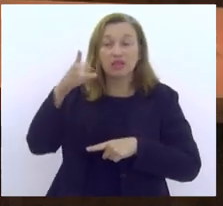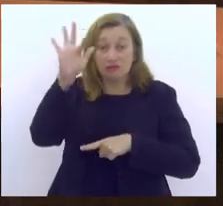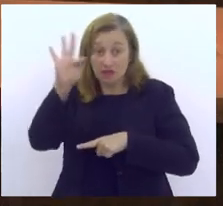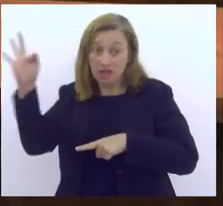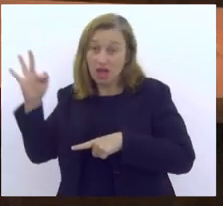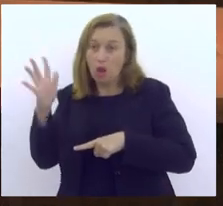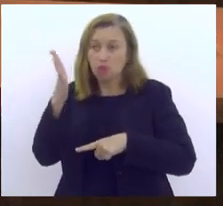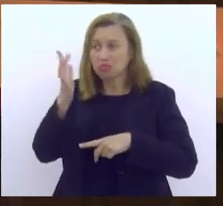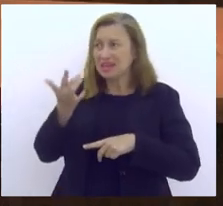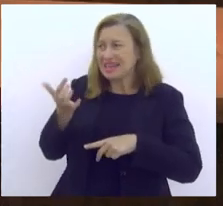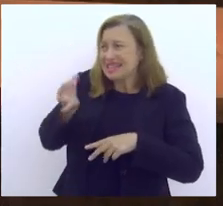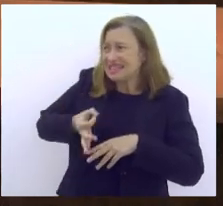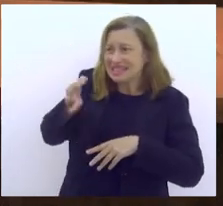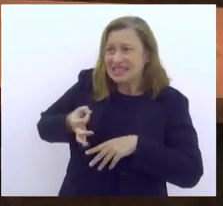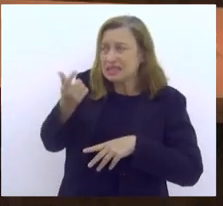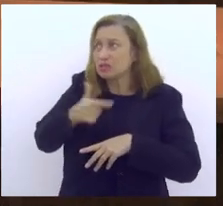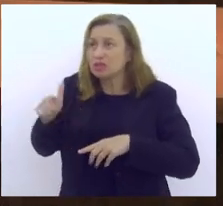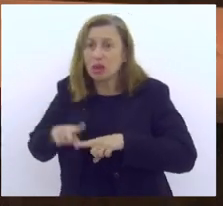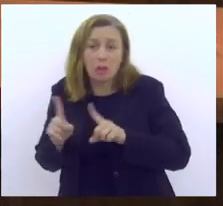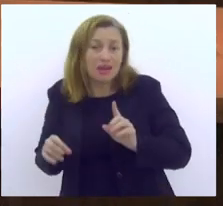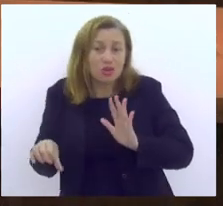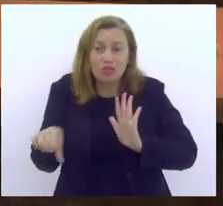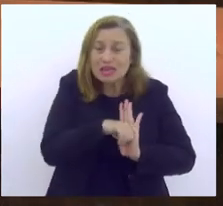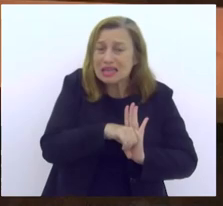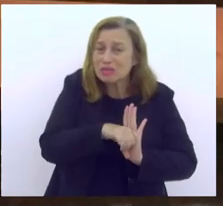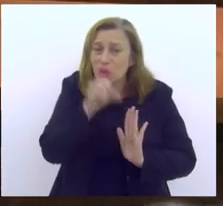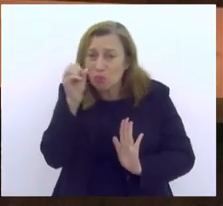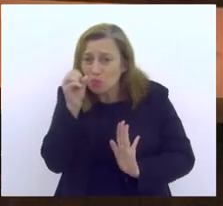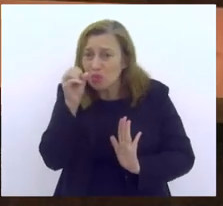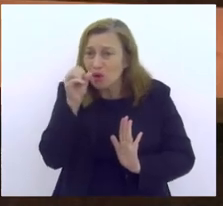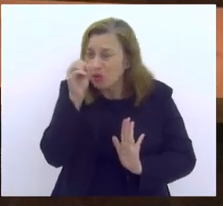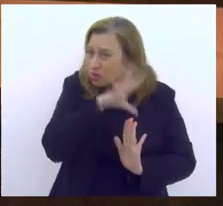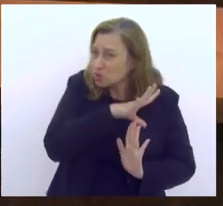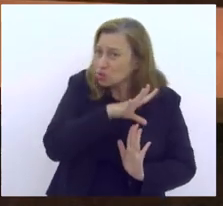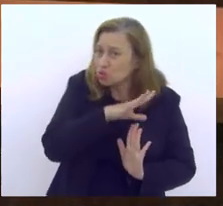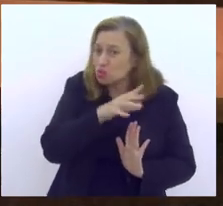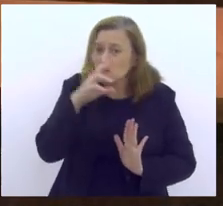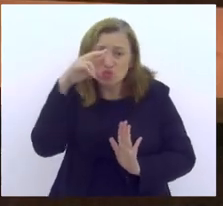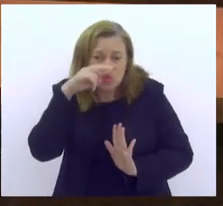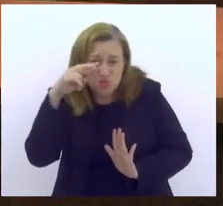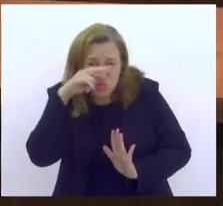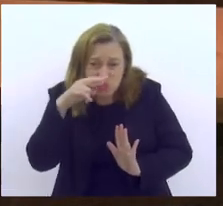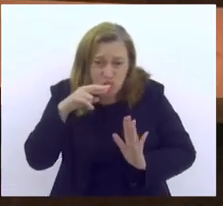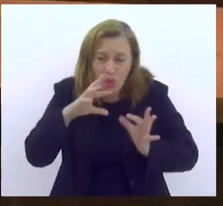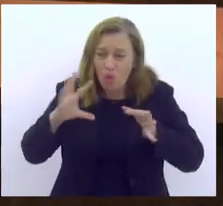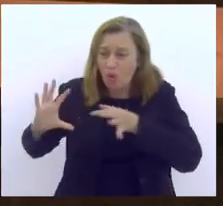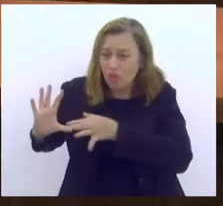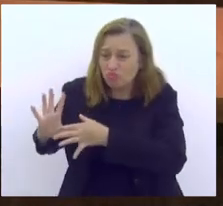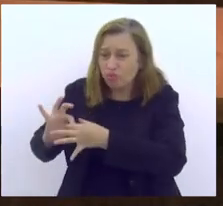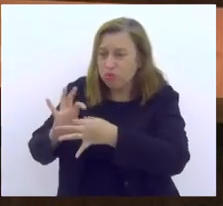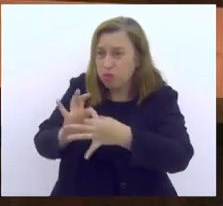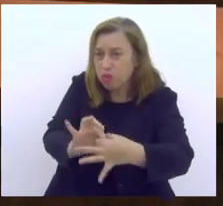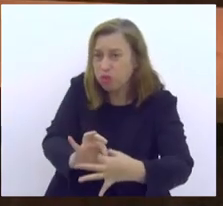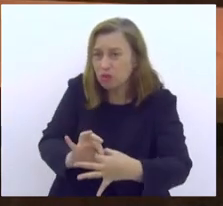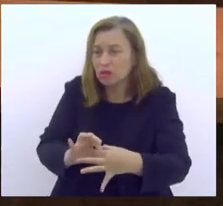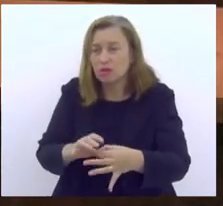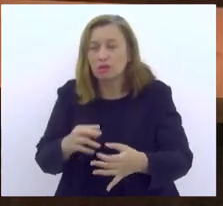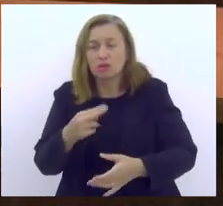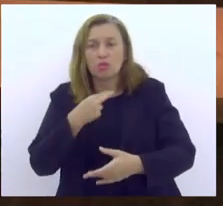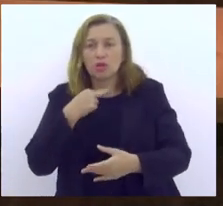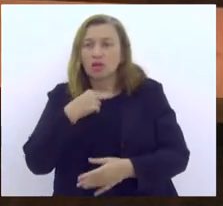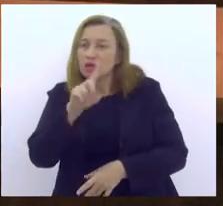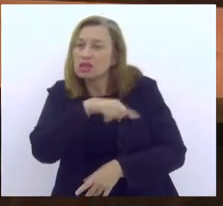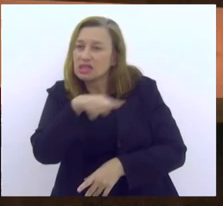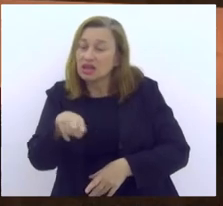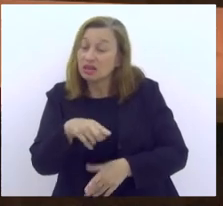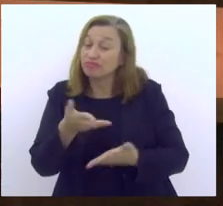sobre isso, mas, obviamente, é um crime tão bárbaro que nenhuma linha de investigação pode ser descartada,